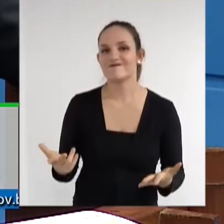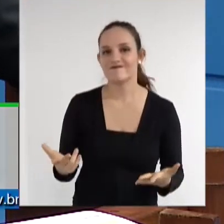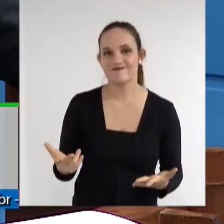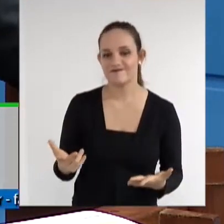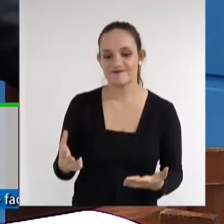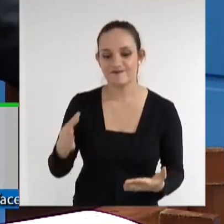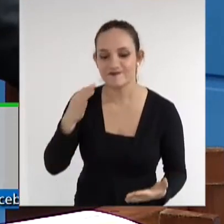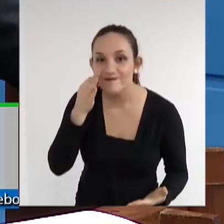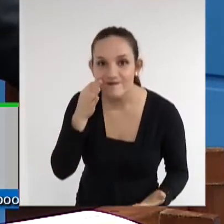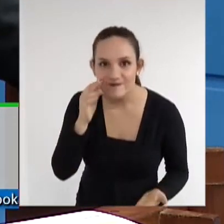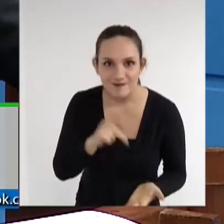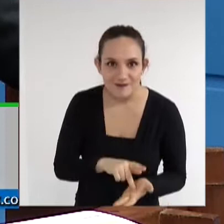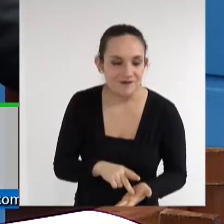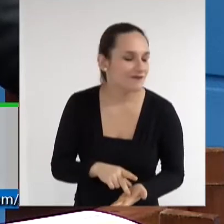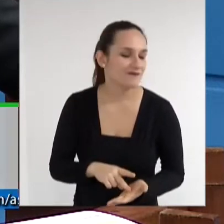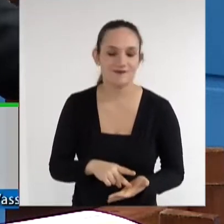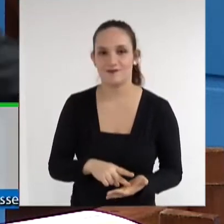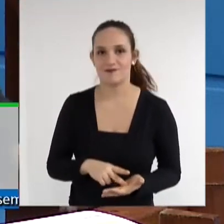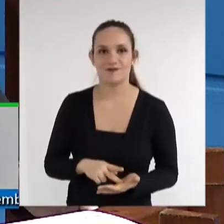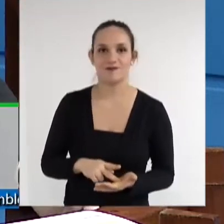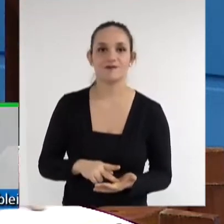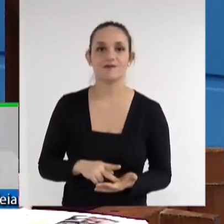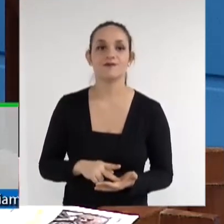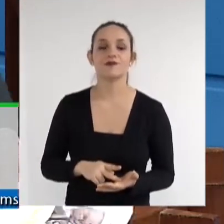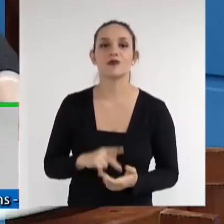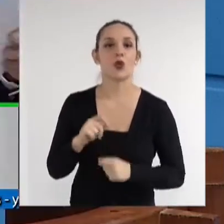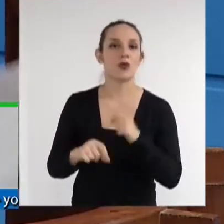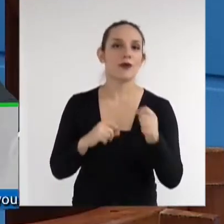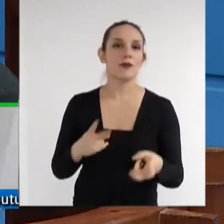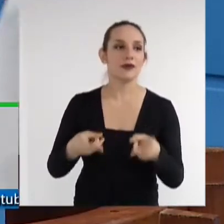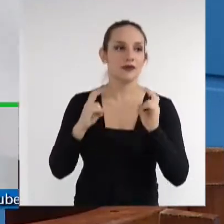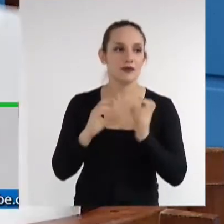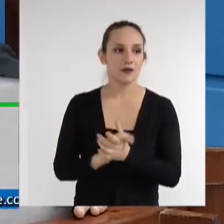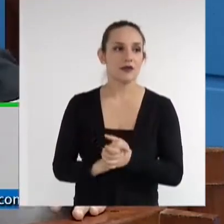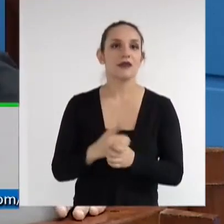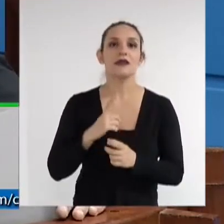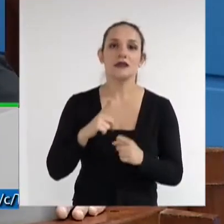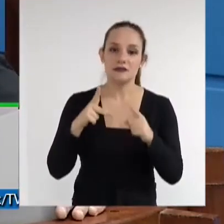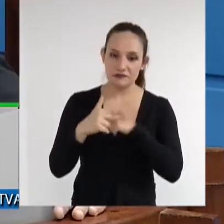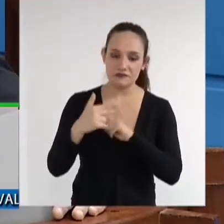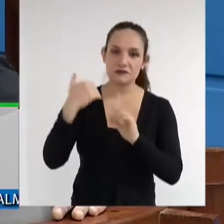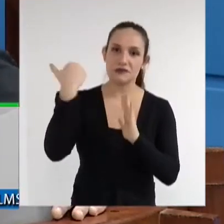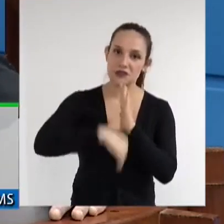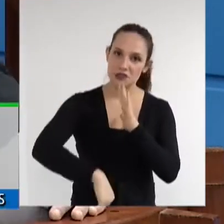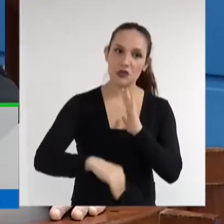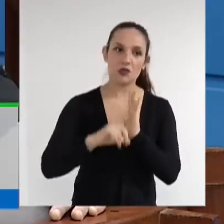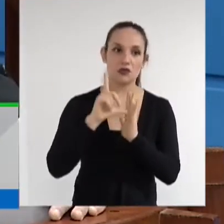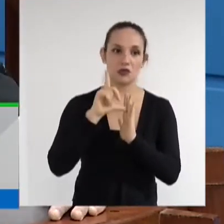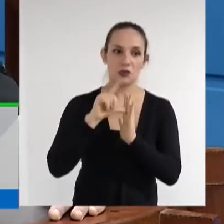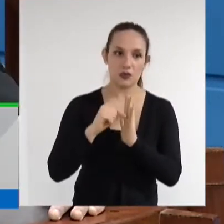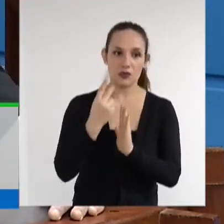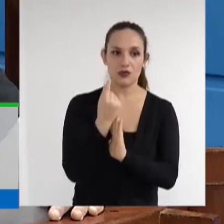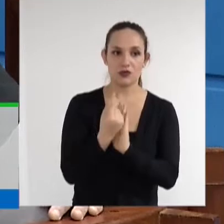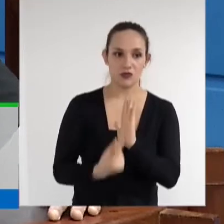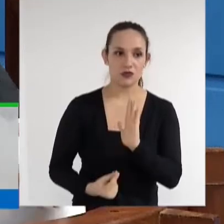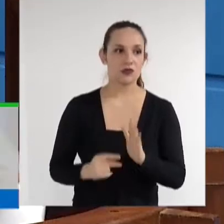nada disso. O que a gente vê é corte nos orçamentos para